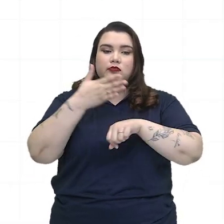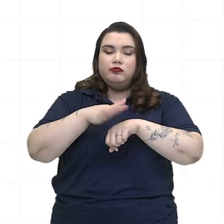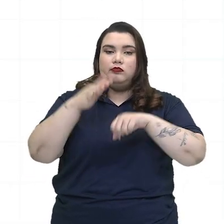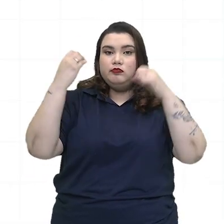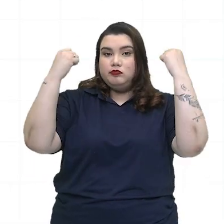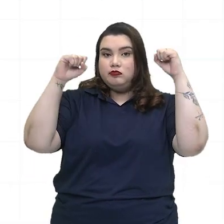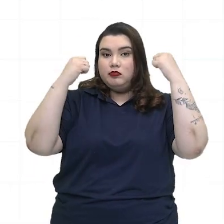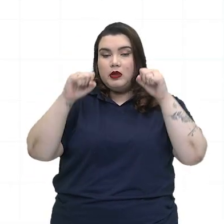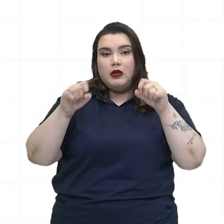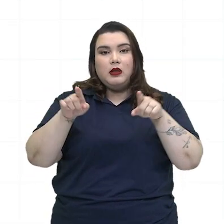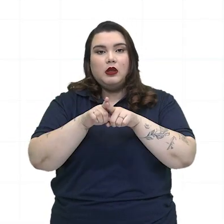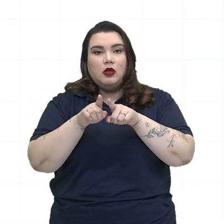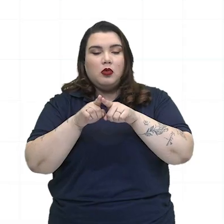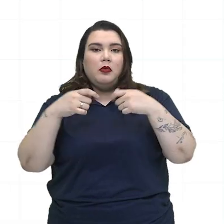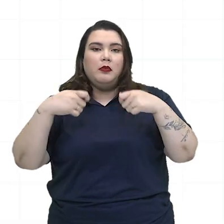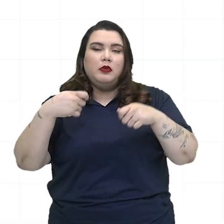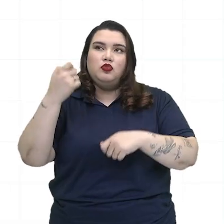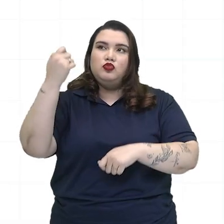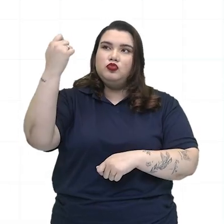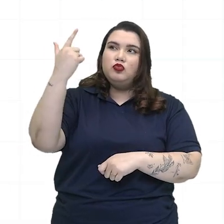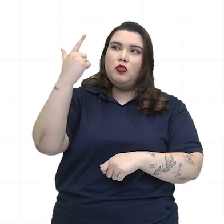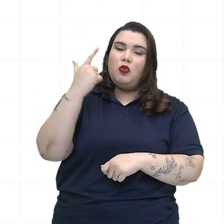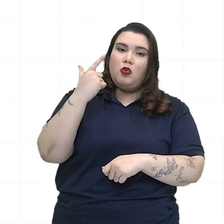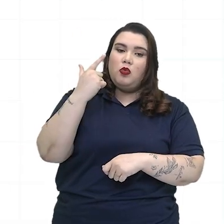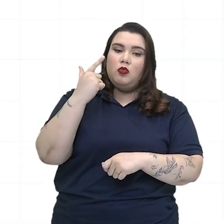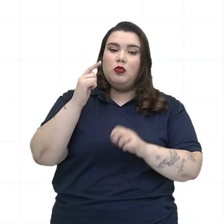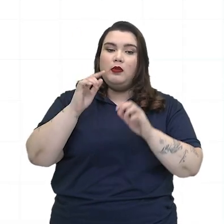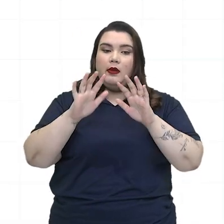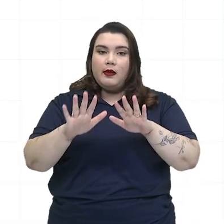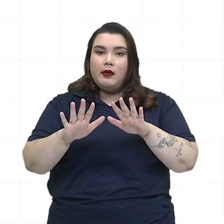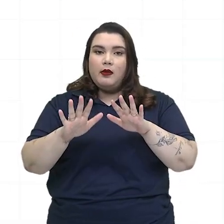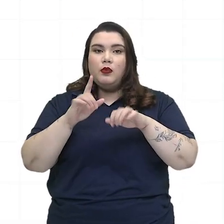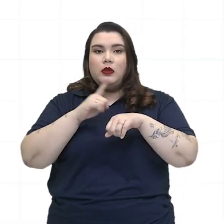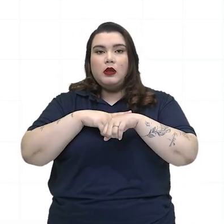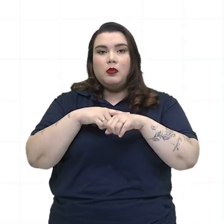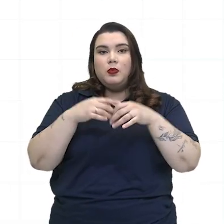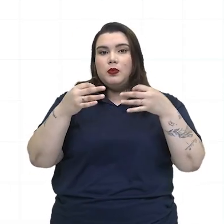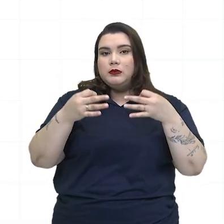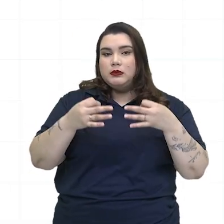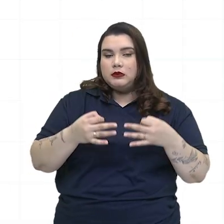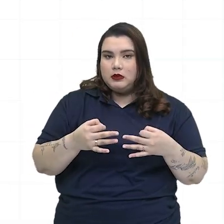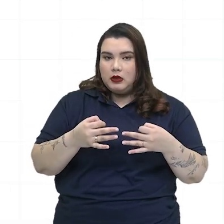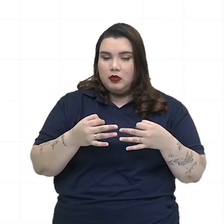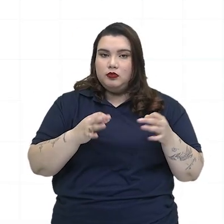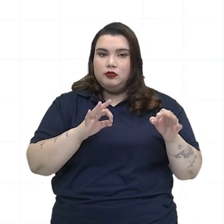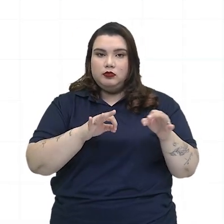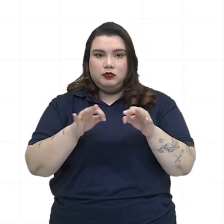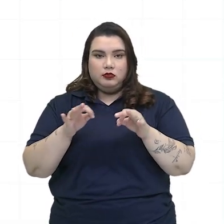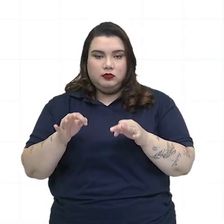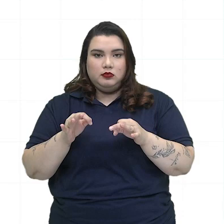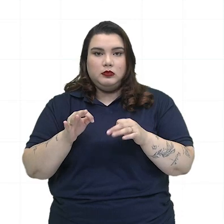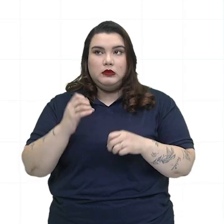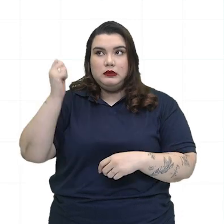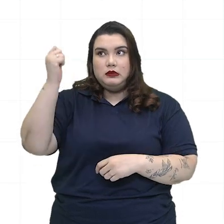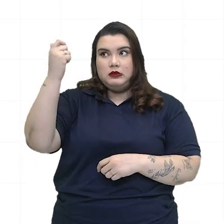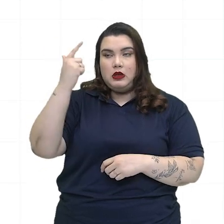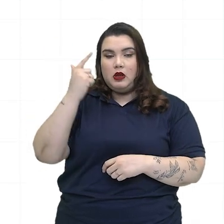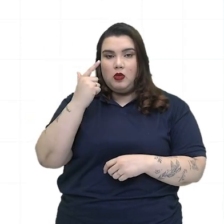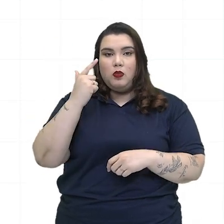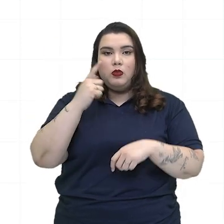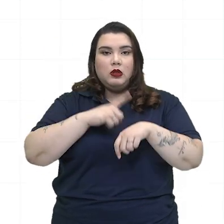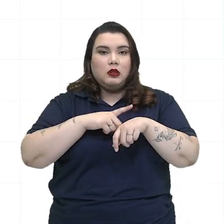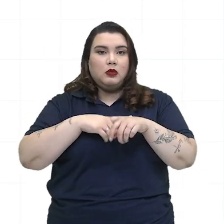exercícios, além da exposição solar moderada, tá? Mais uma vez repetindo, exposição solar